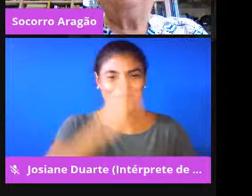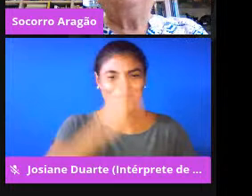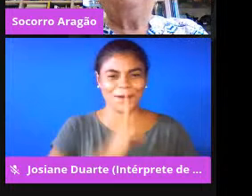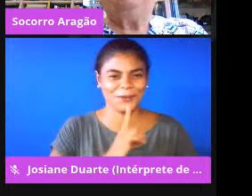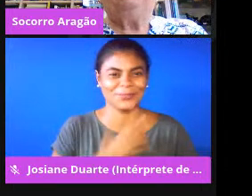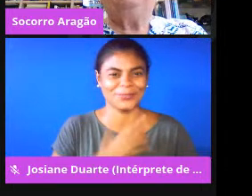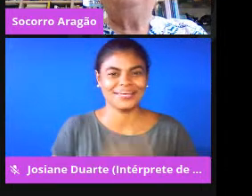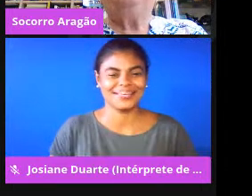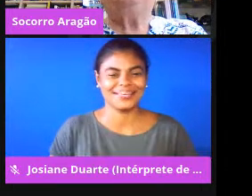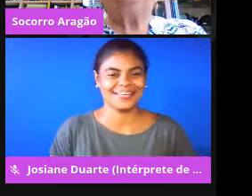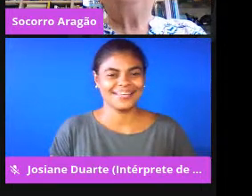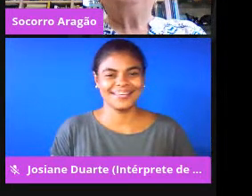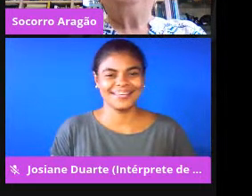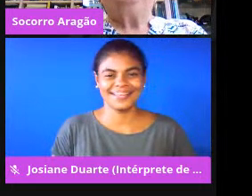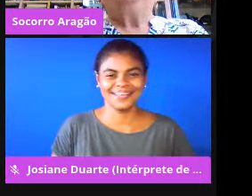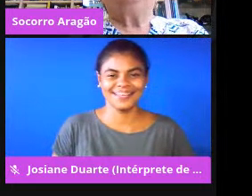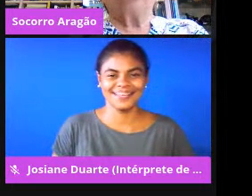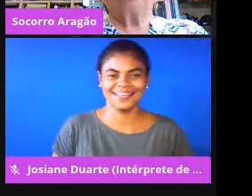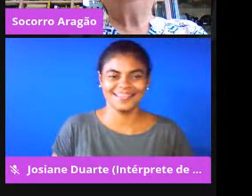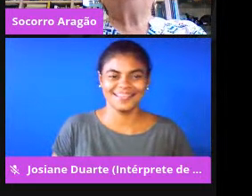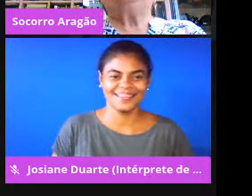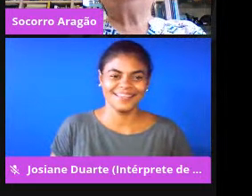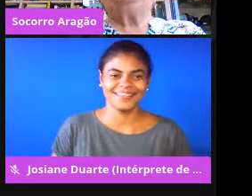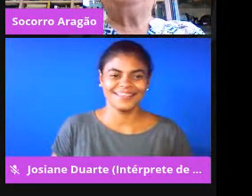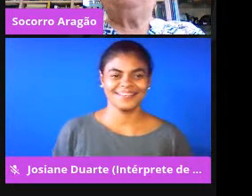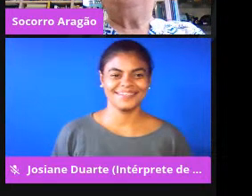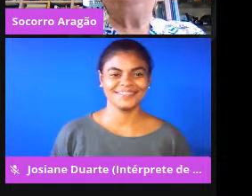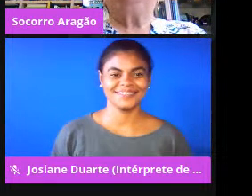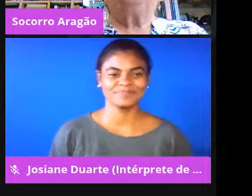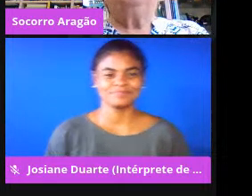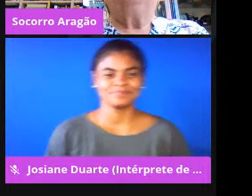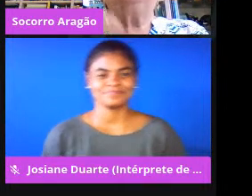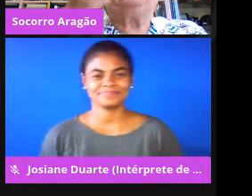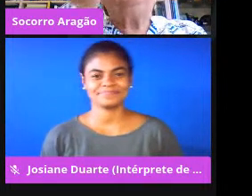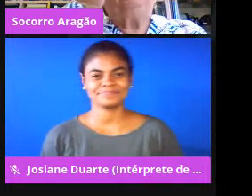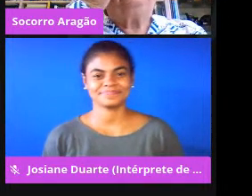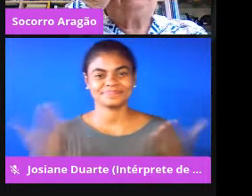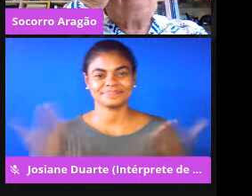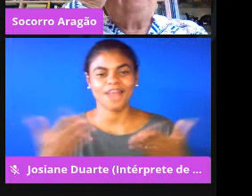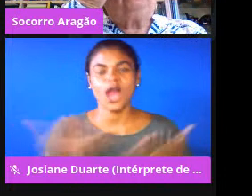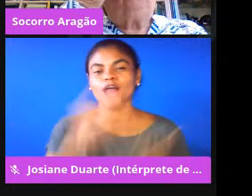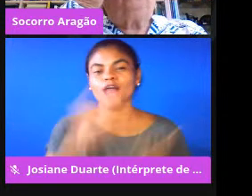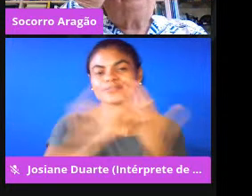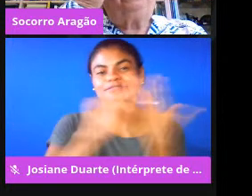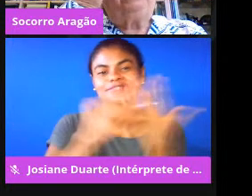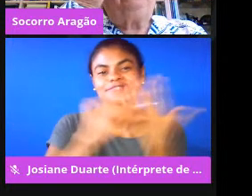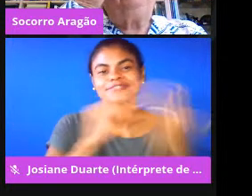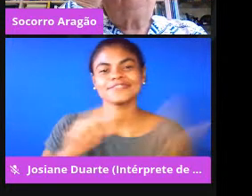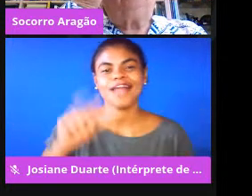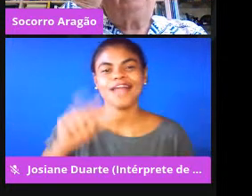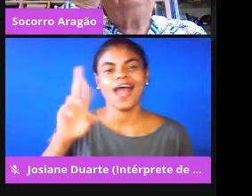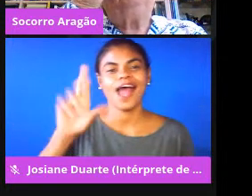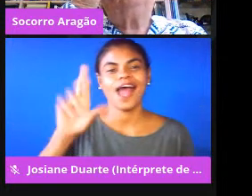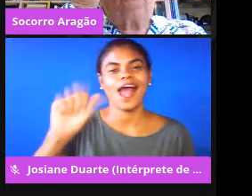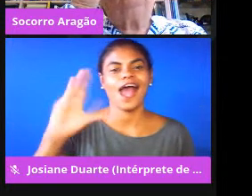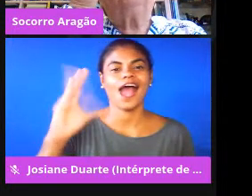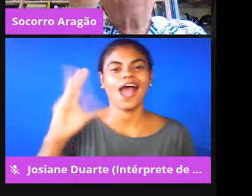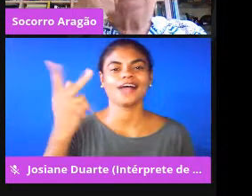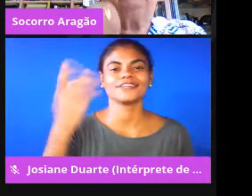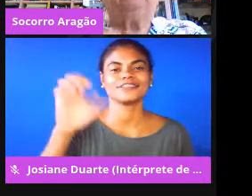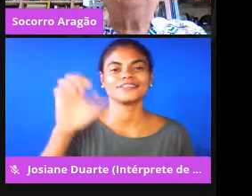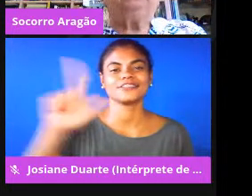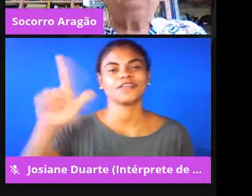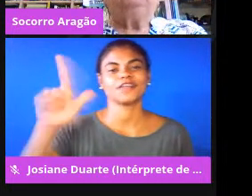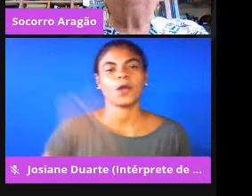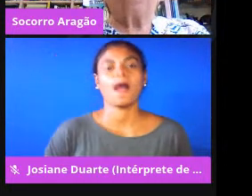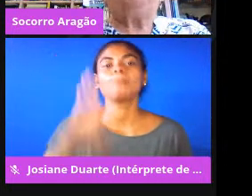Suba um pouquinho aí. Então, se sente agora de Raquel. Botar de banda, acabar com. Ei, minha comadre, botou o